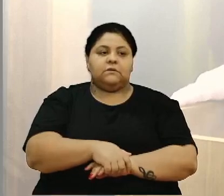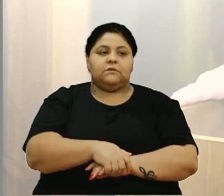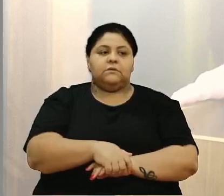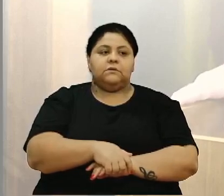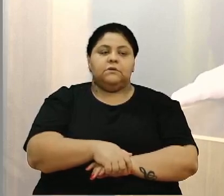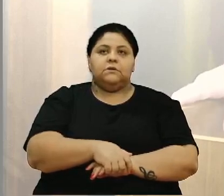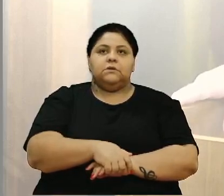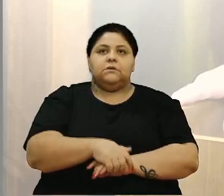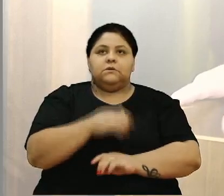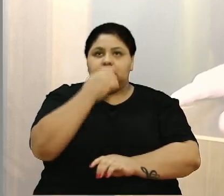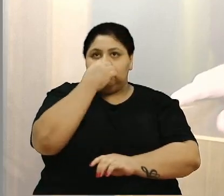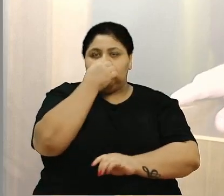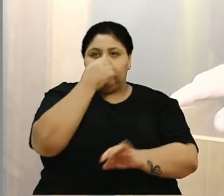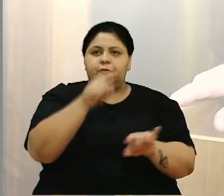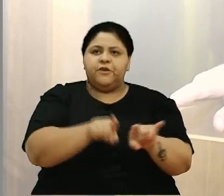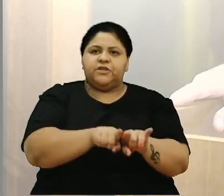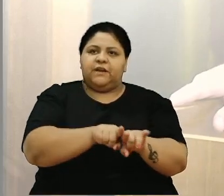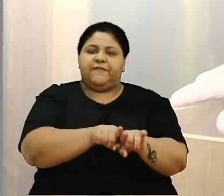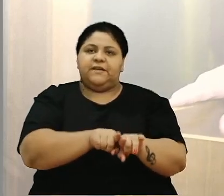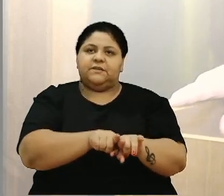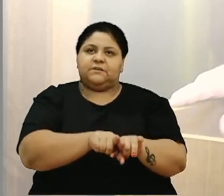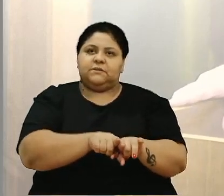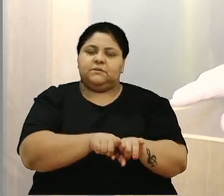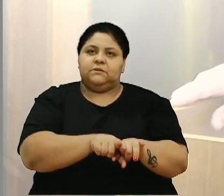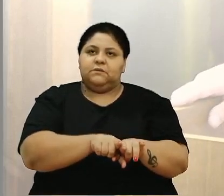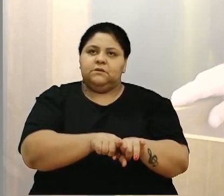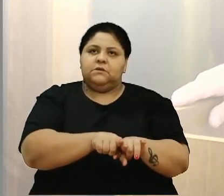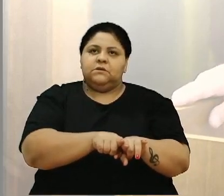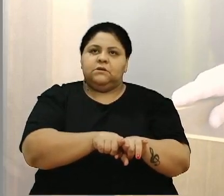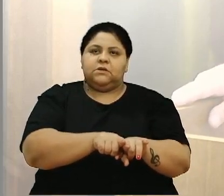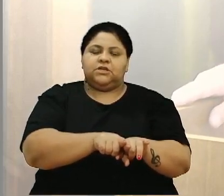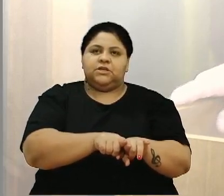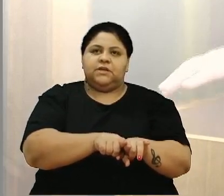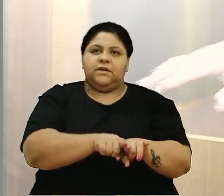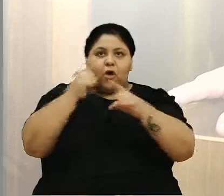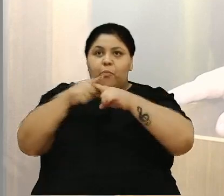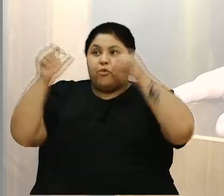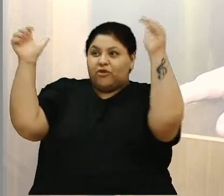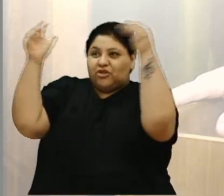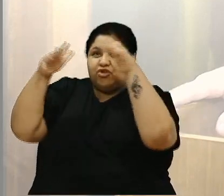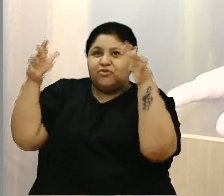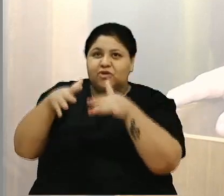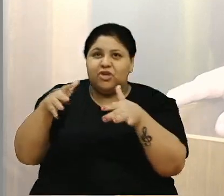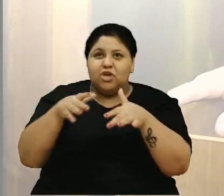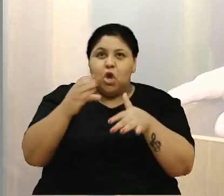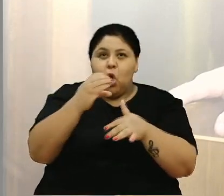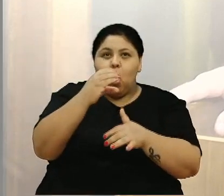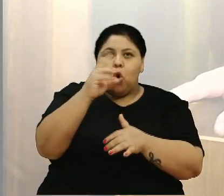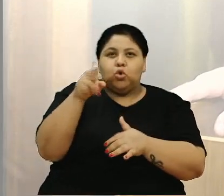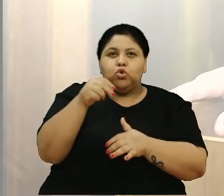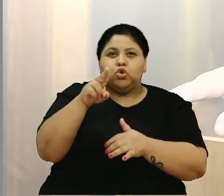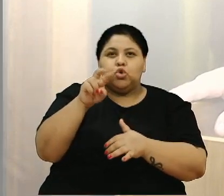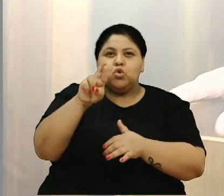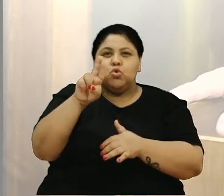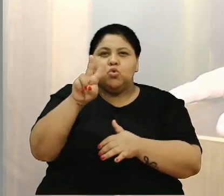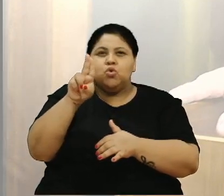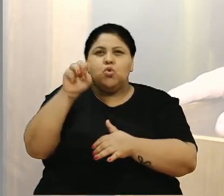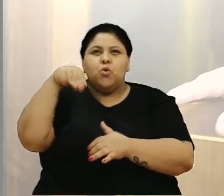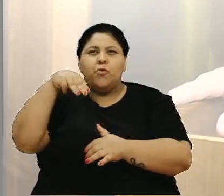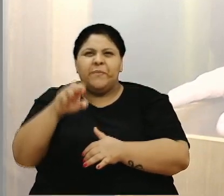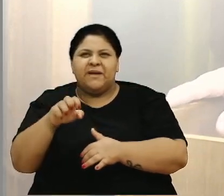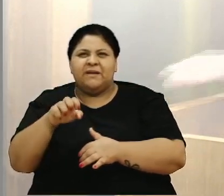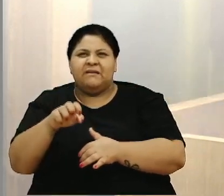aqui, eu fui puxar nos autos aqui, nos anais dessa Câmara. Há anos atrás, o próprio